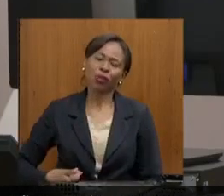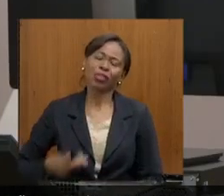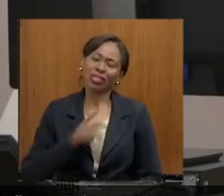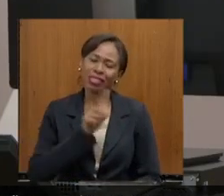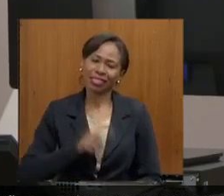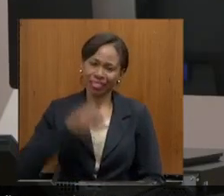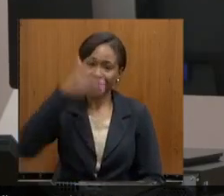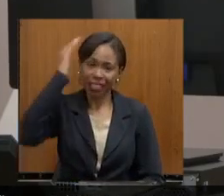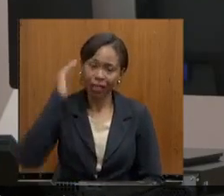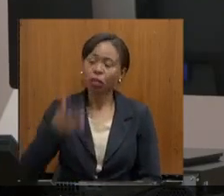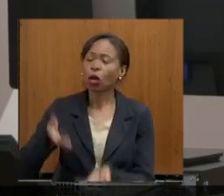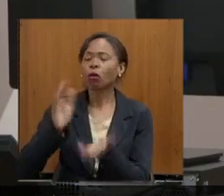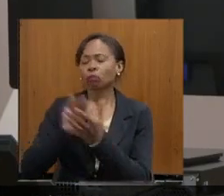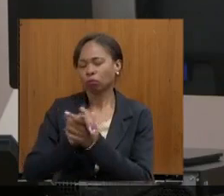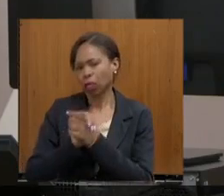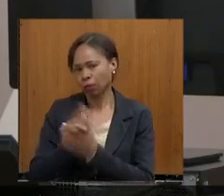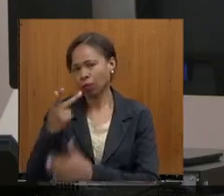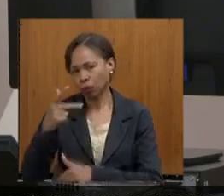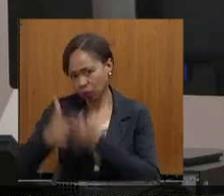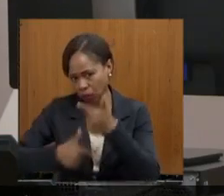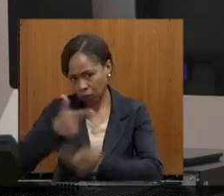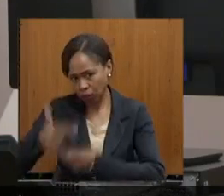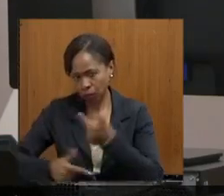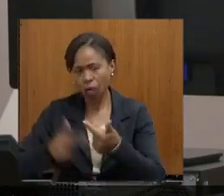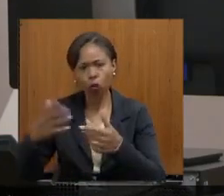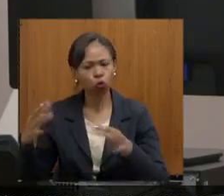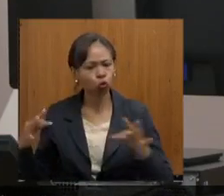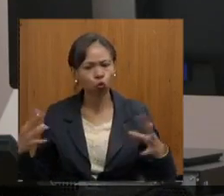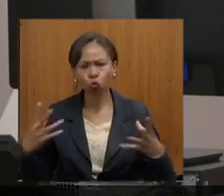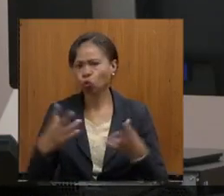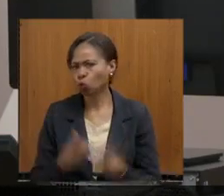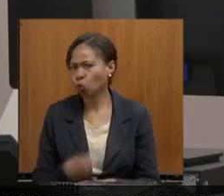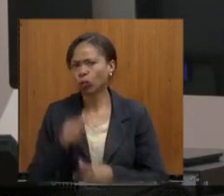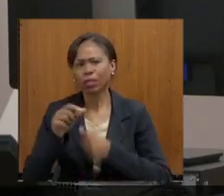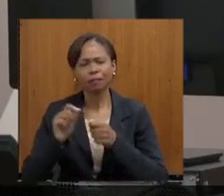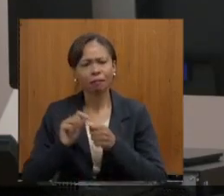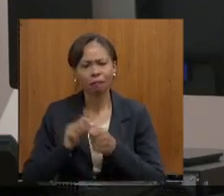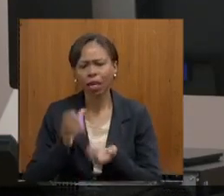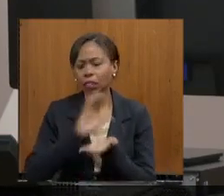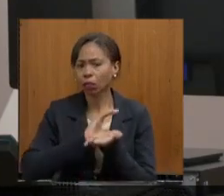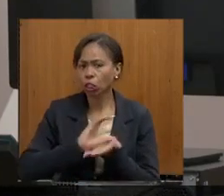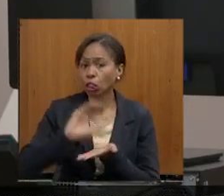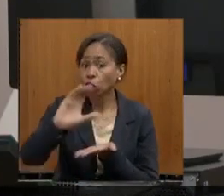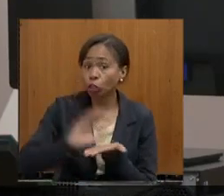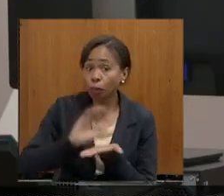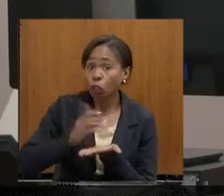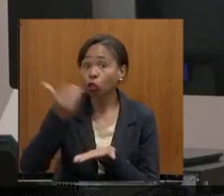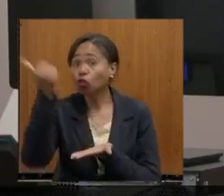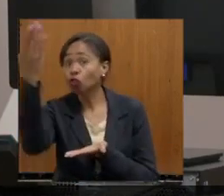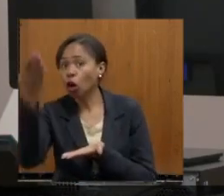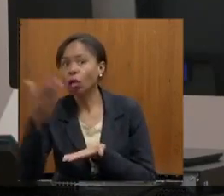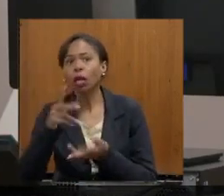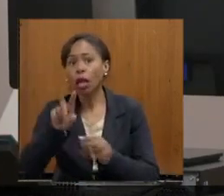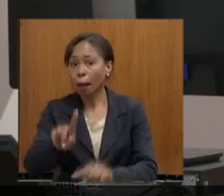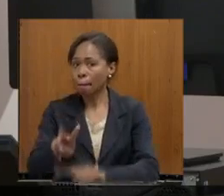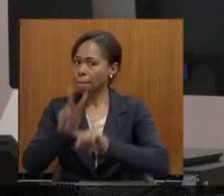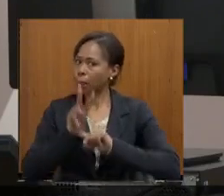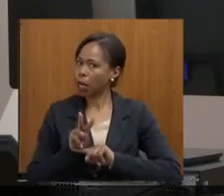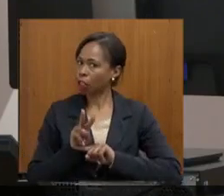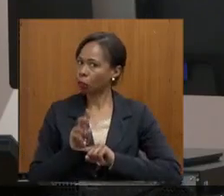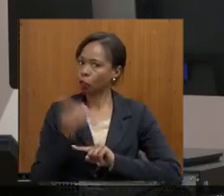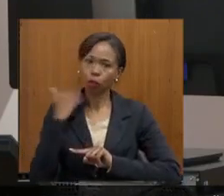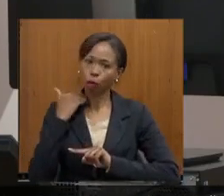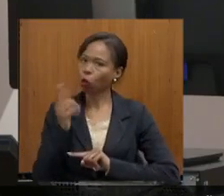vou me alongar mas parabéns pelo trabalho pelo trabalho total de trazer investimentos de fora não é empréstimo bancário que é muito importante